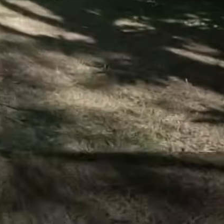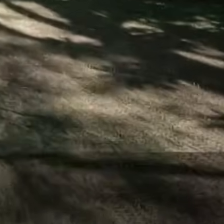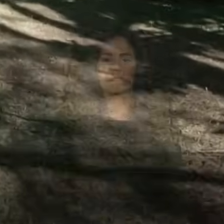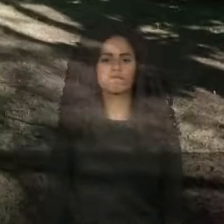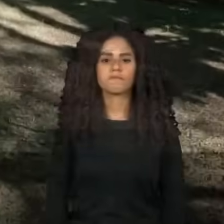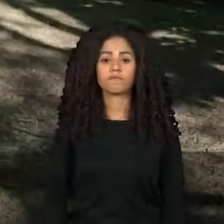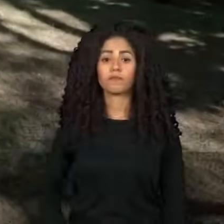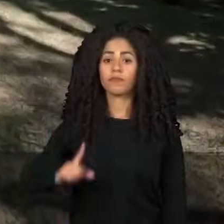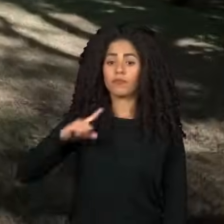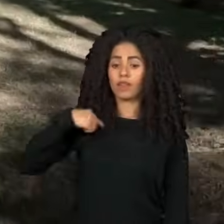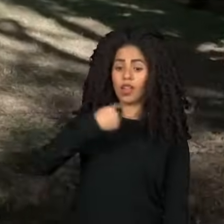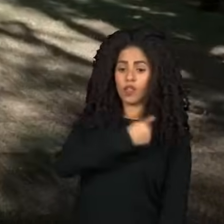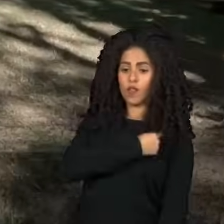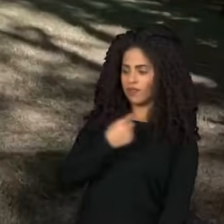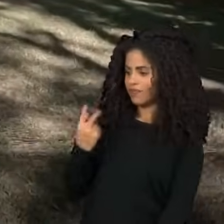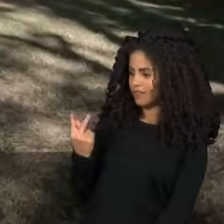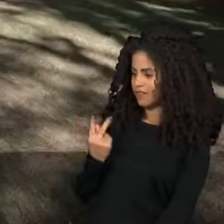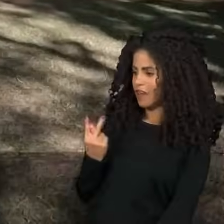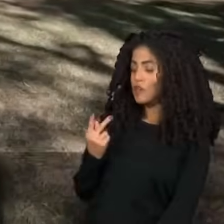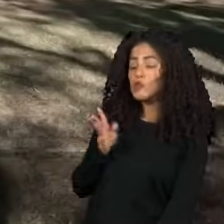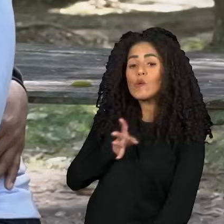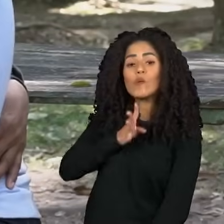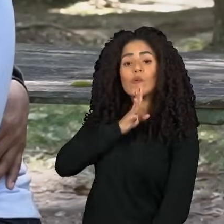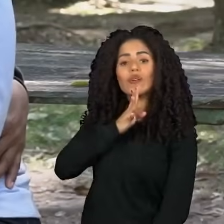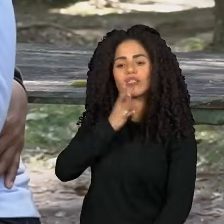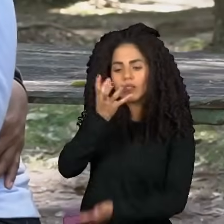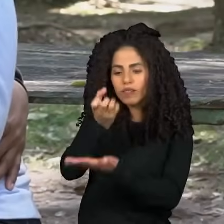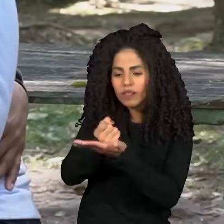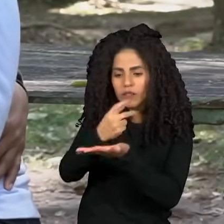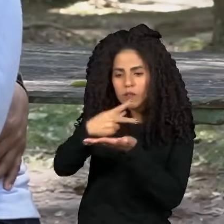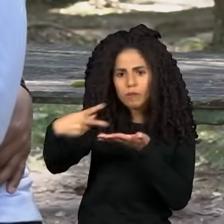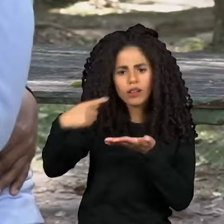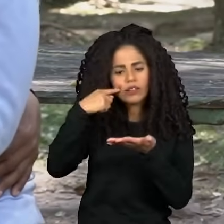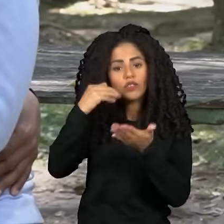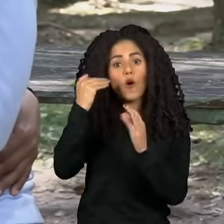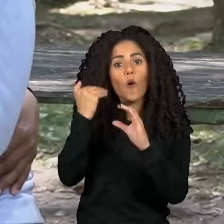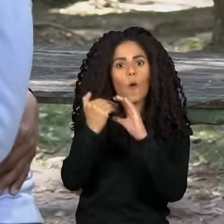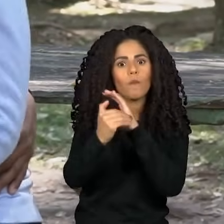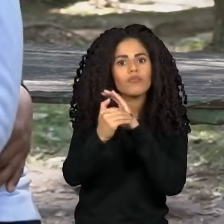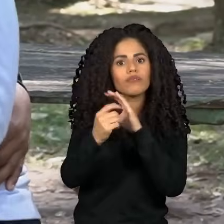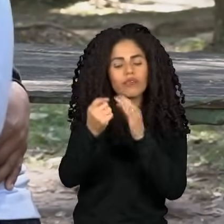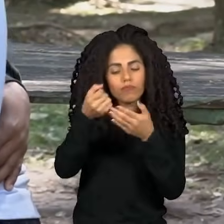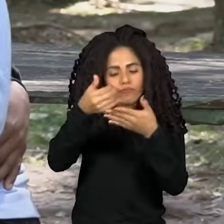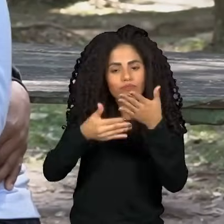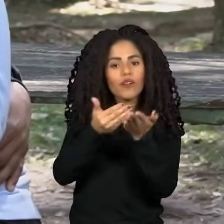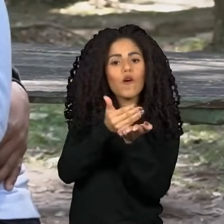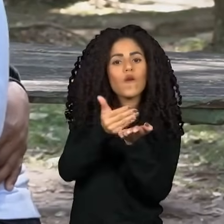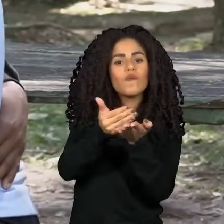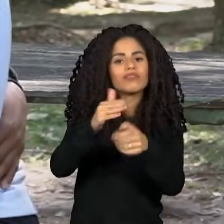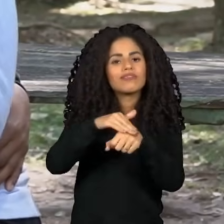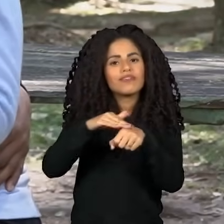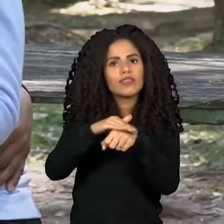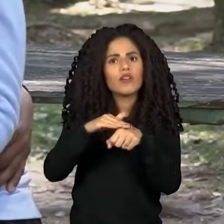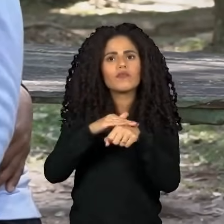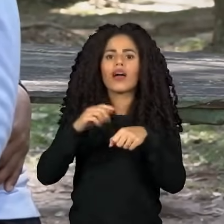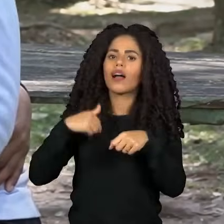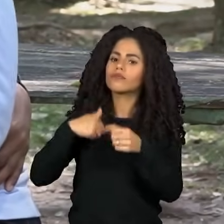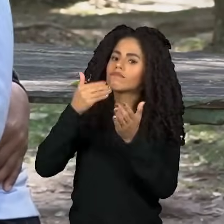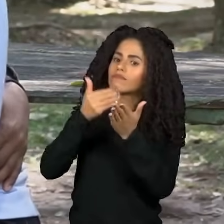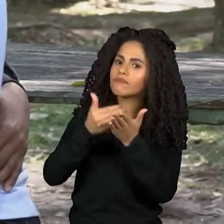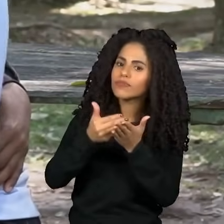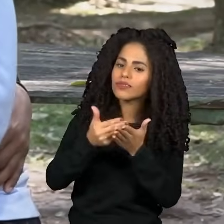Nós nos conhecemos, né, através do aplicativo e aí a gente começou a se conversar, deu match, né? Demos match, aí a gente começou